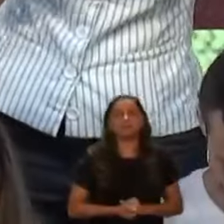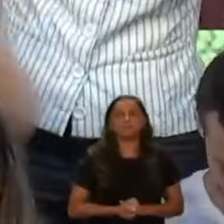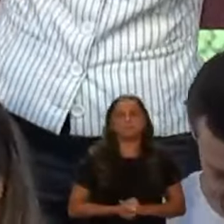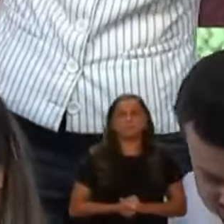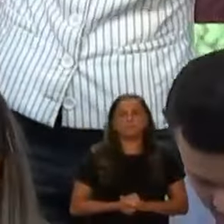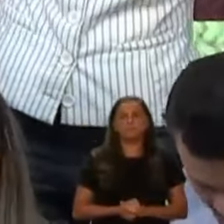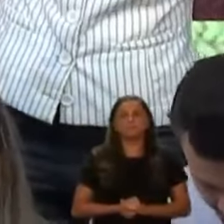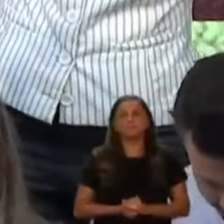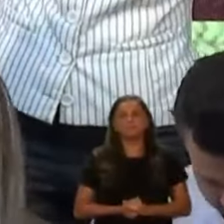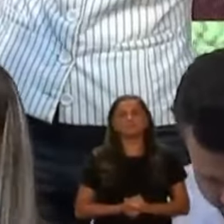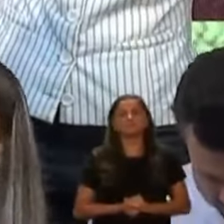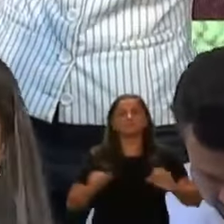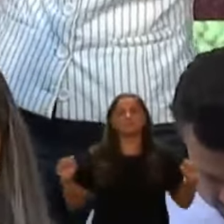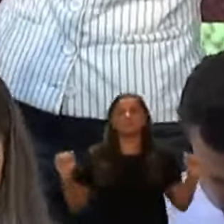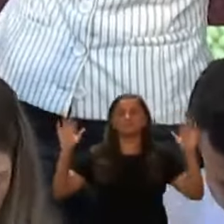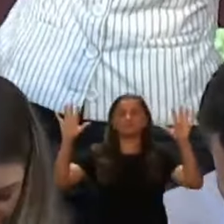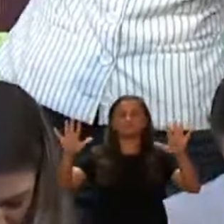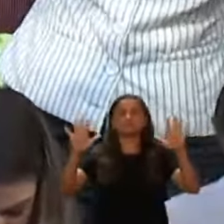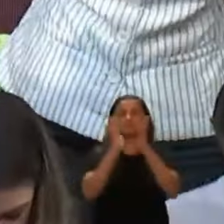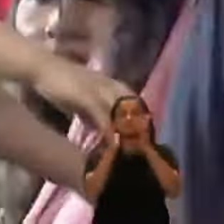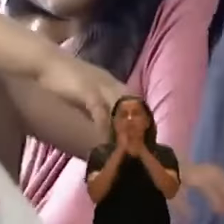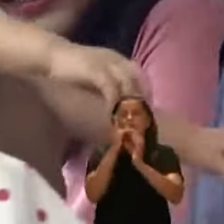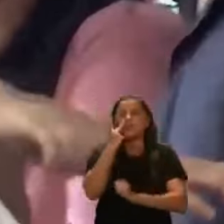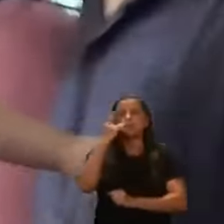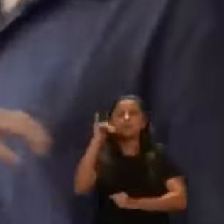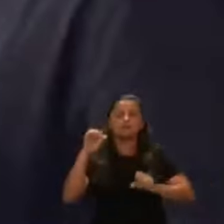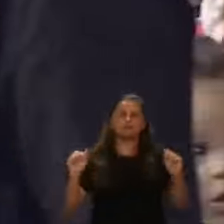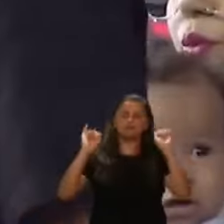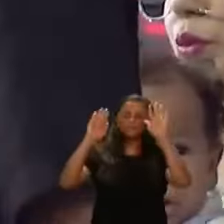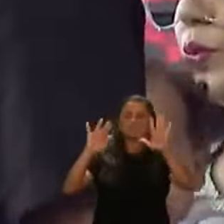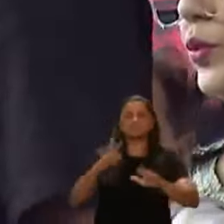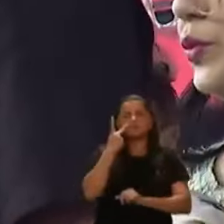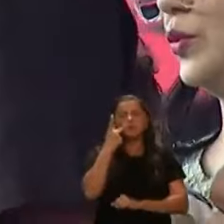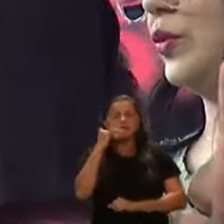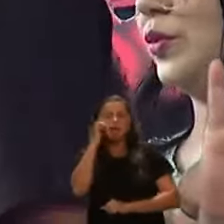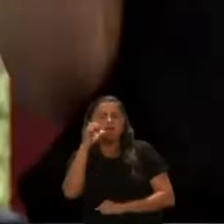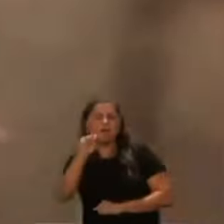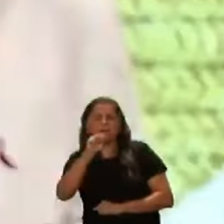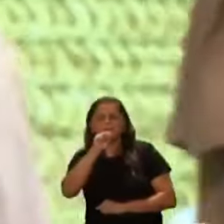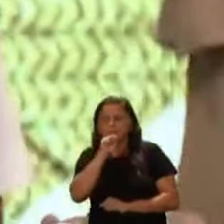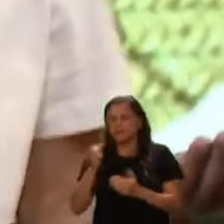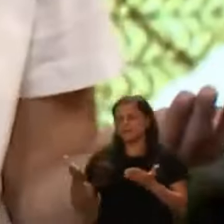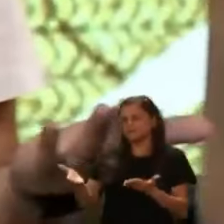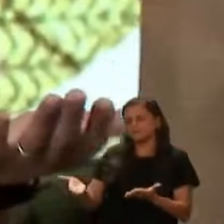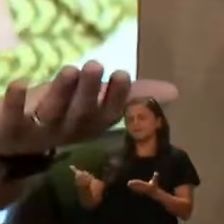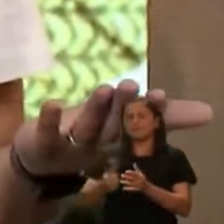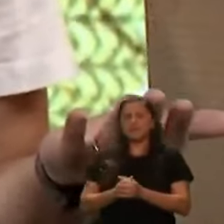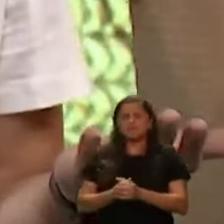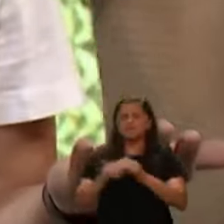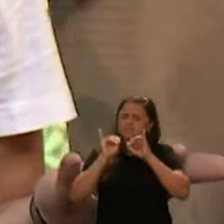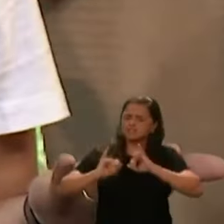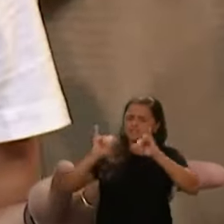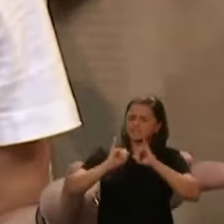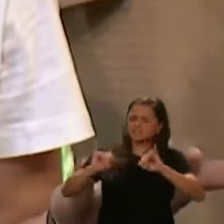A foto fica bonita. Estenda suas mãos, Pai. Nós abençoamos os pais da Helena. Nós